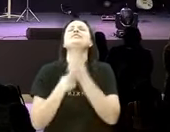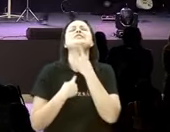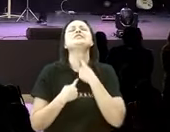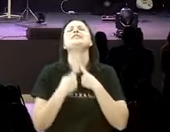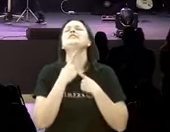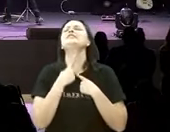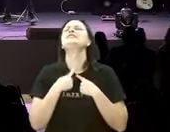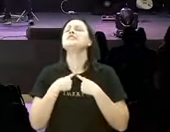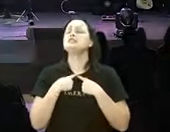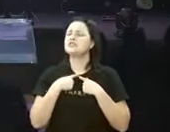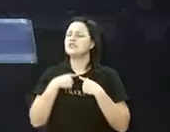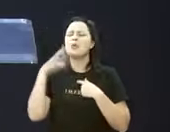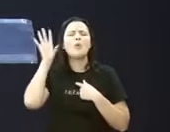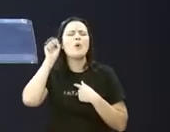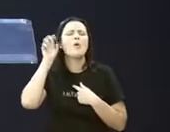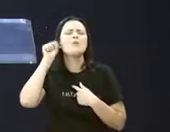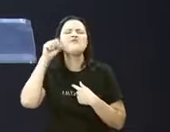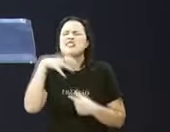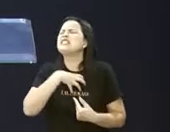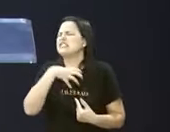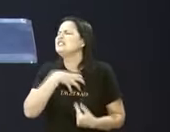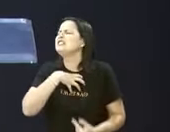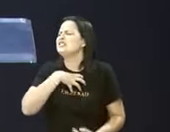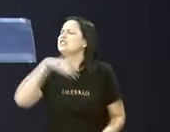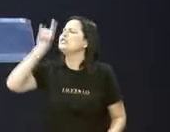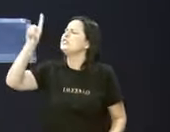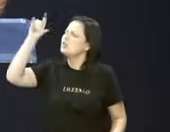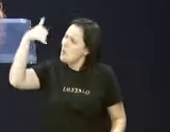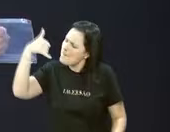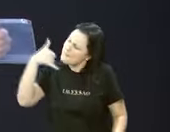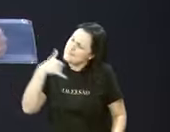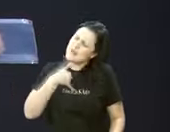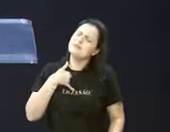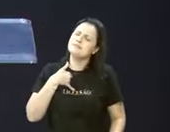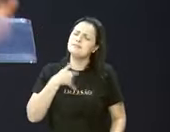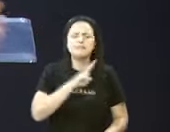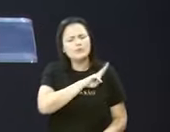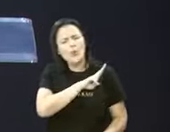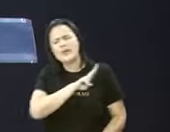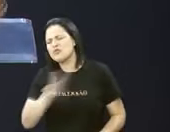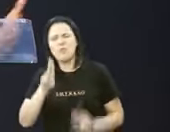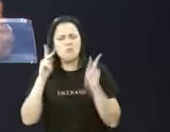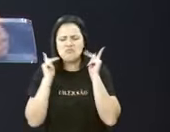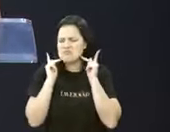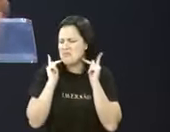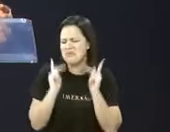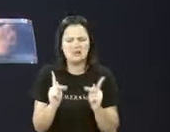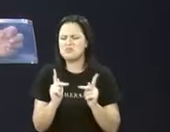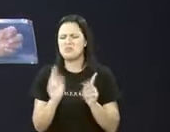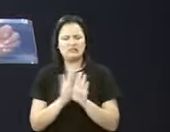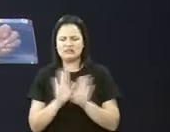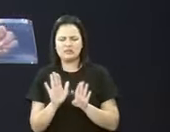é verdade. Não tem a ver com quem prega. Não é nome de pregador, não é jeito que prega, não é eloquência, não é